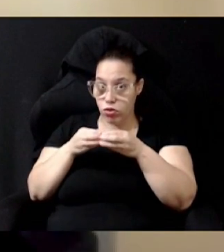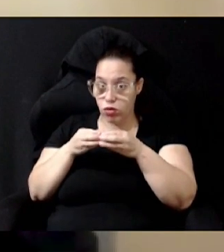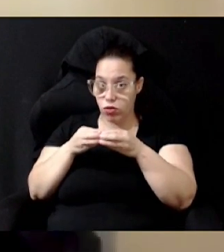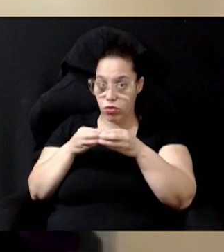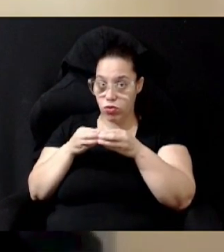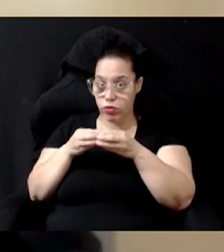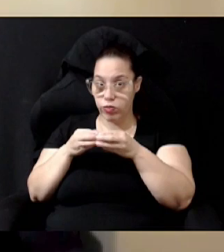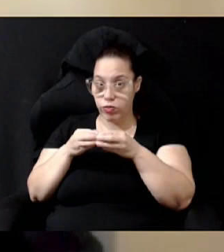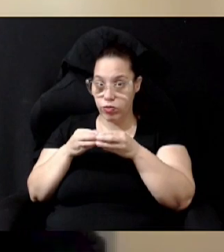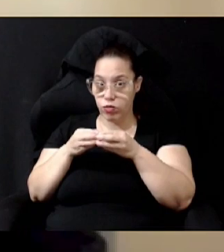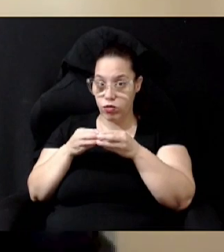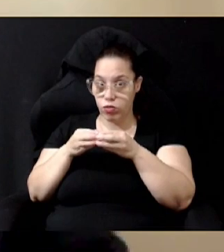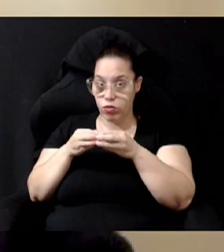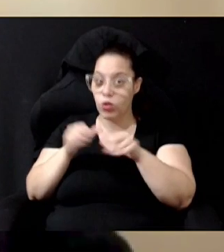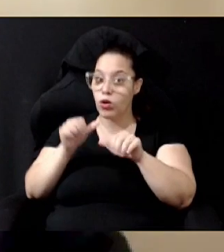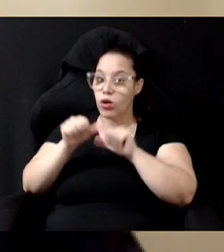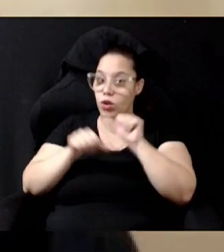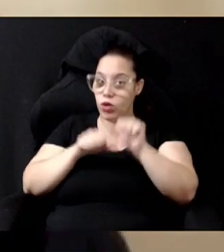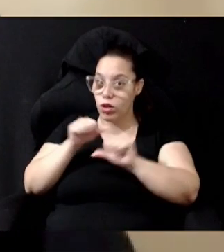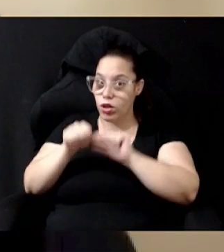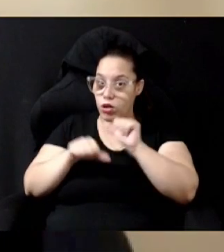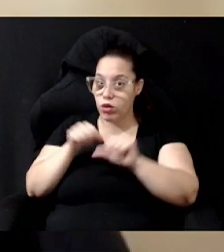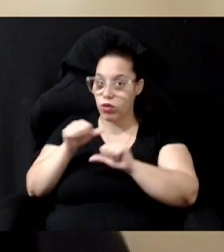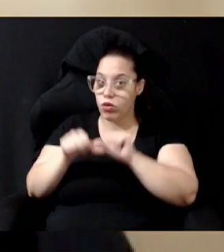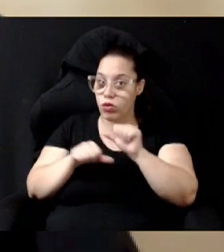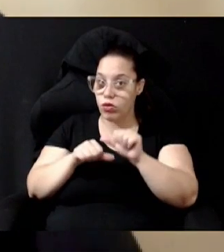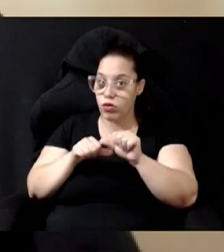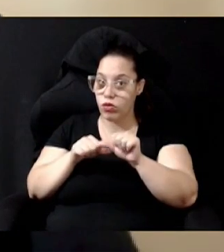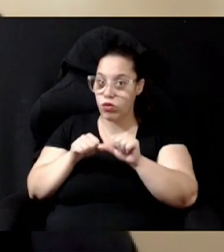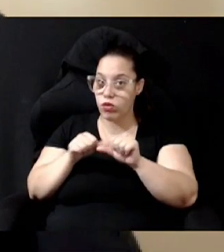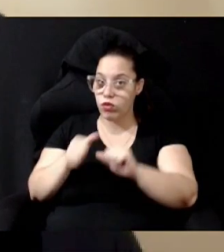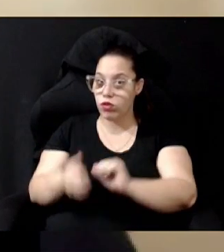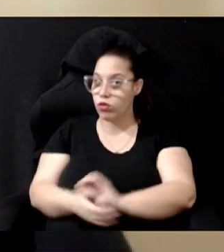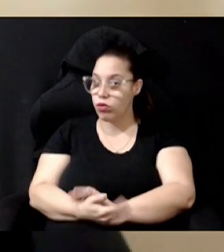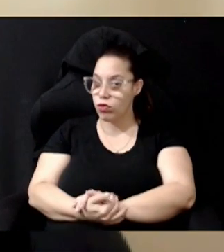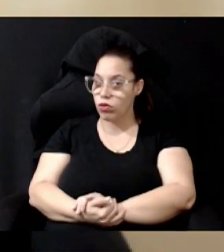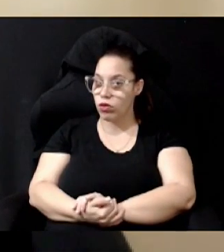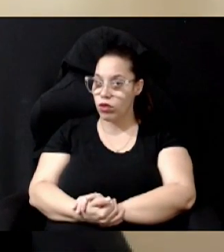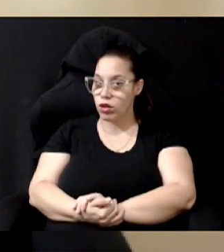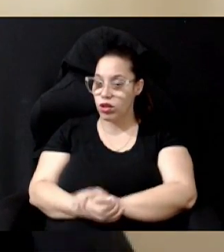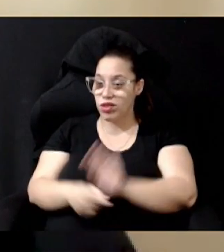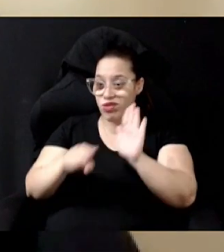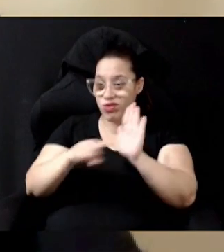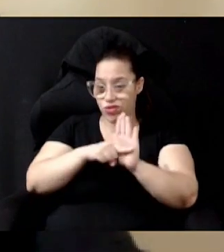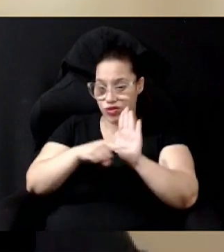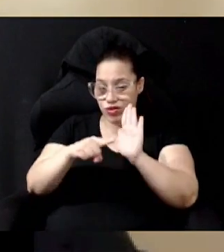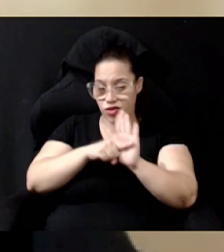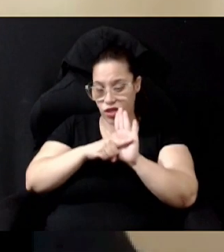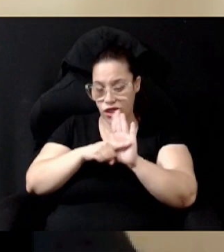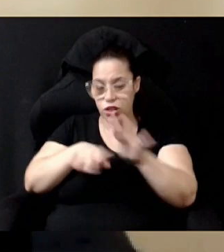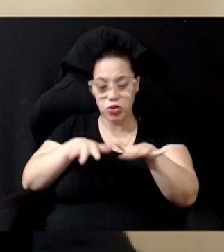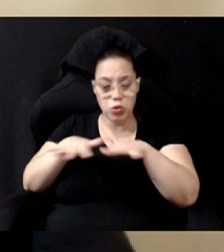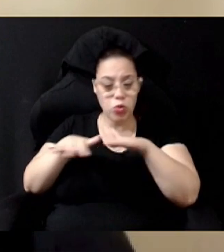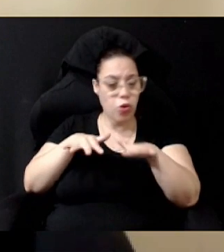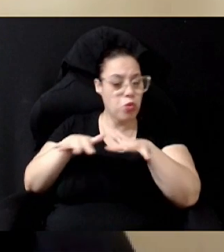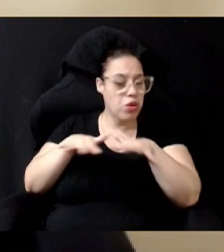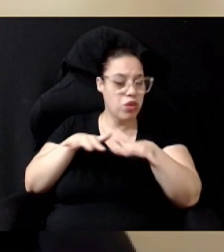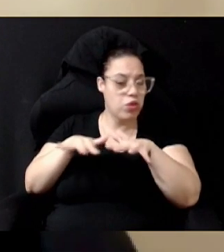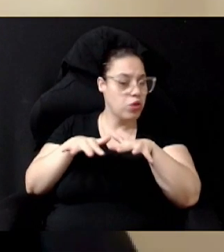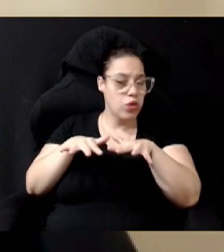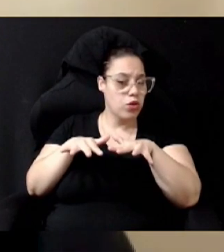de alterações, que são as alterações negativas do movimento, que são aqueles